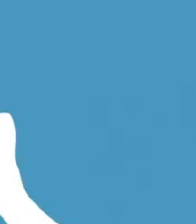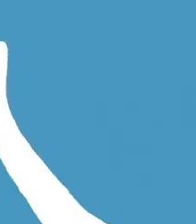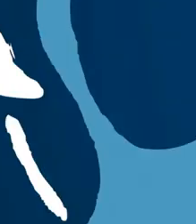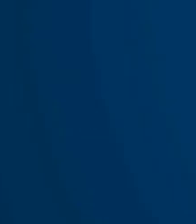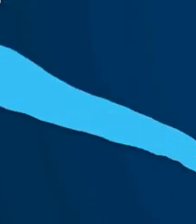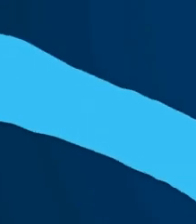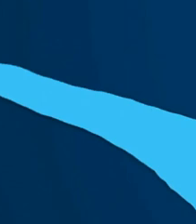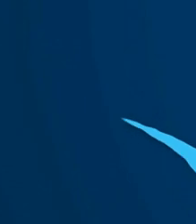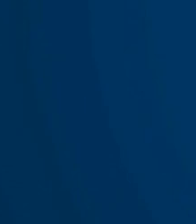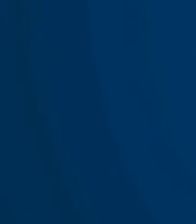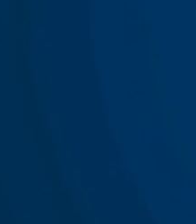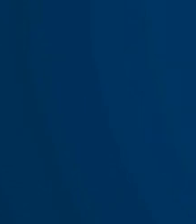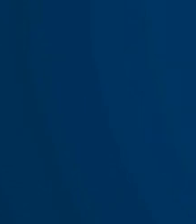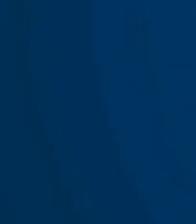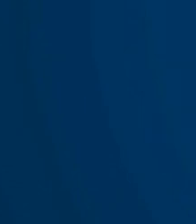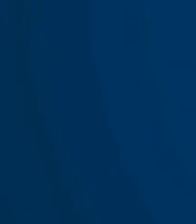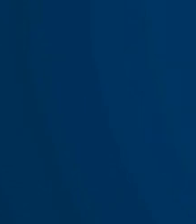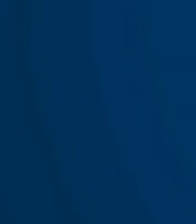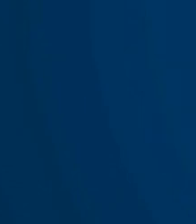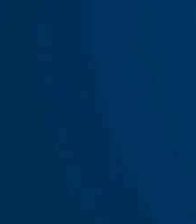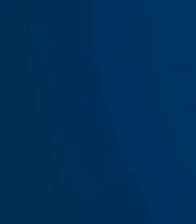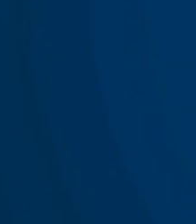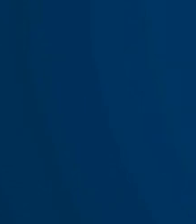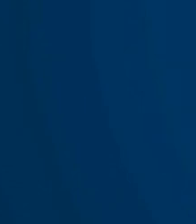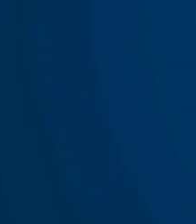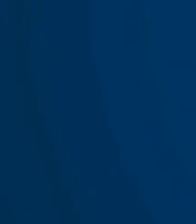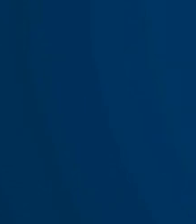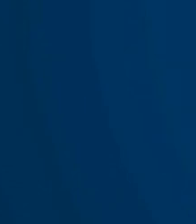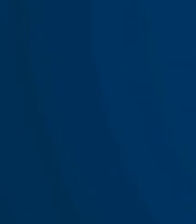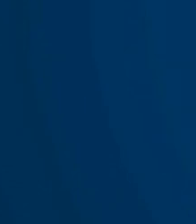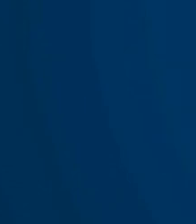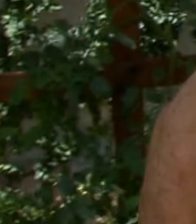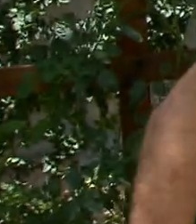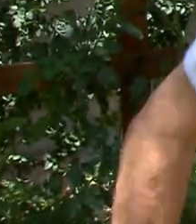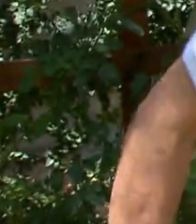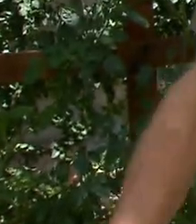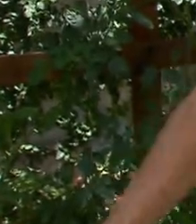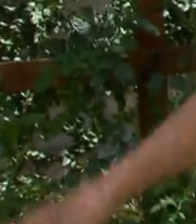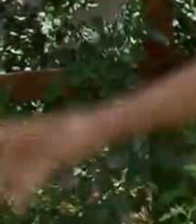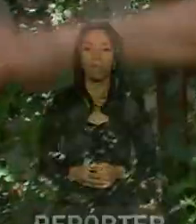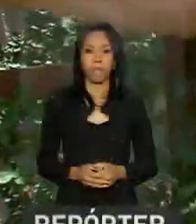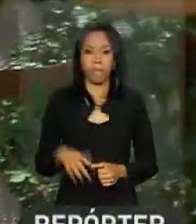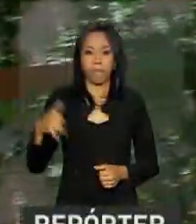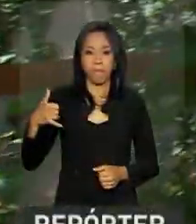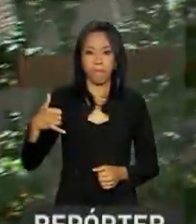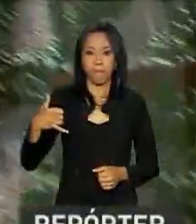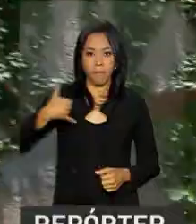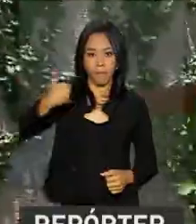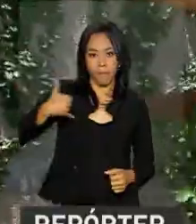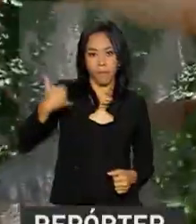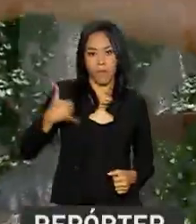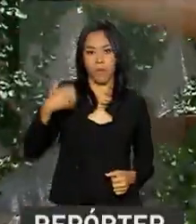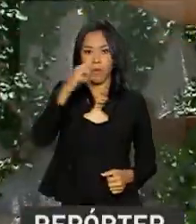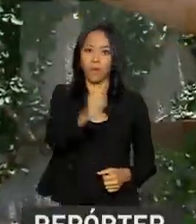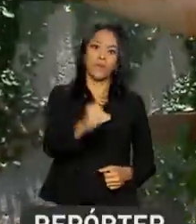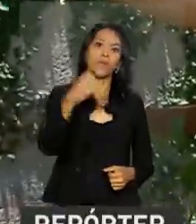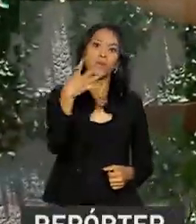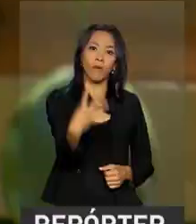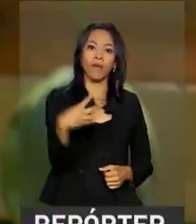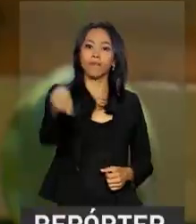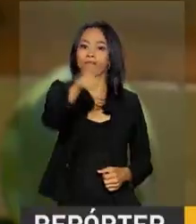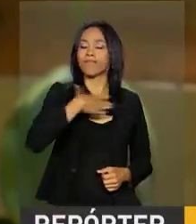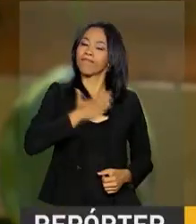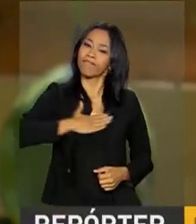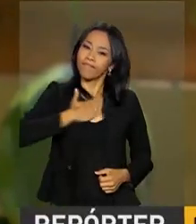ben ali 8º claro mundial da água aos 84 anos um dos prazeres do seu